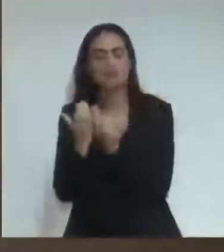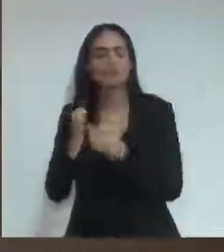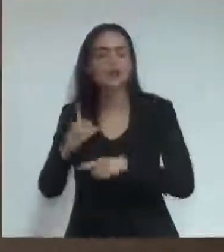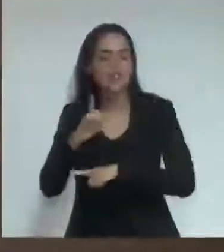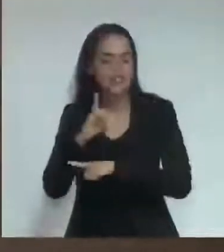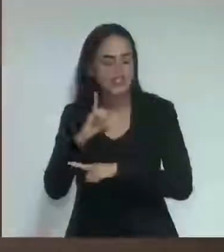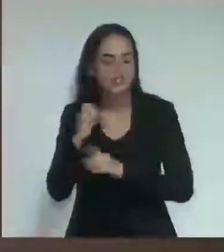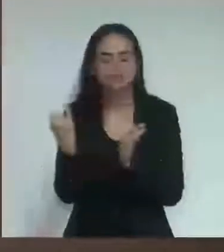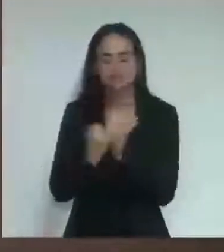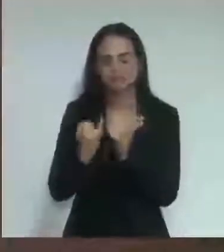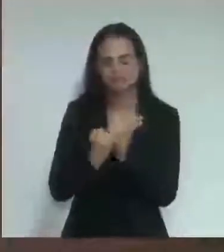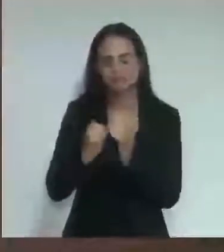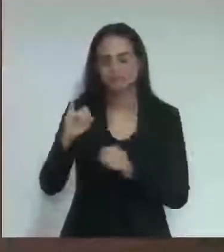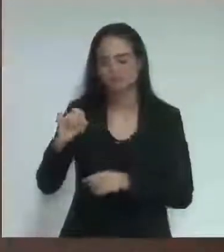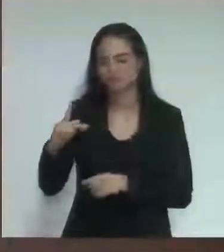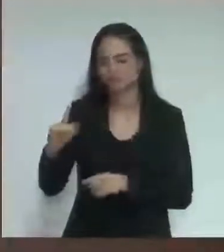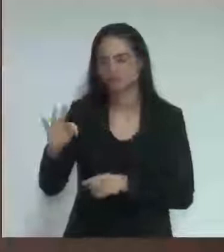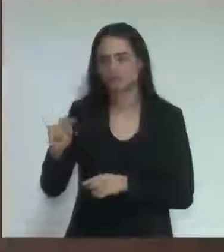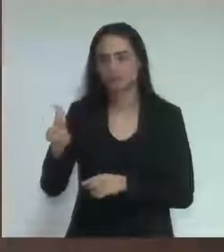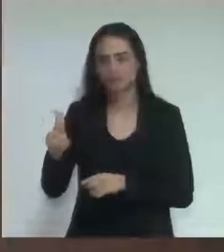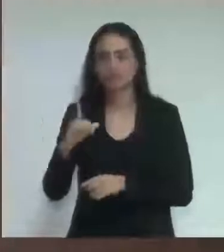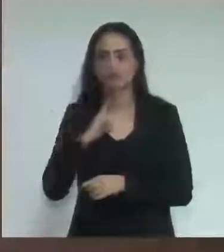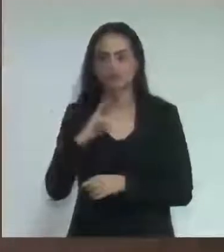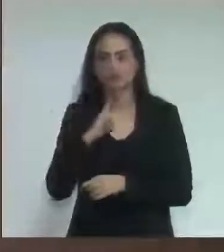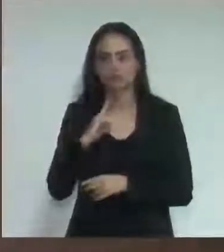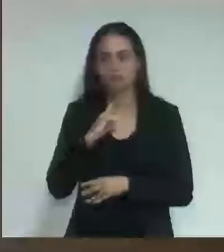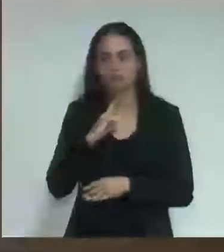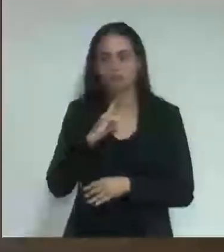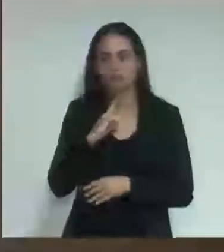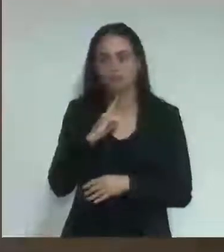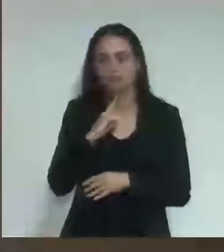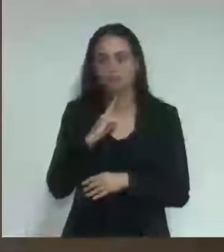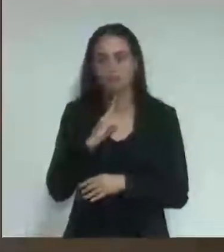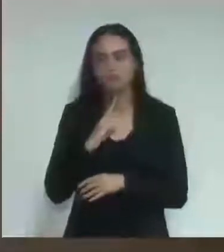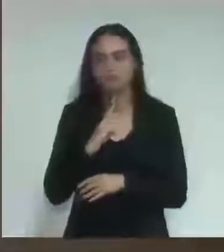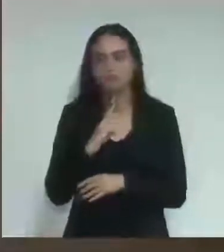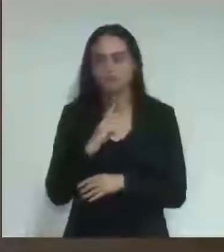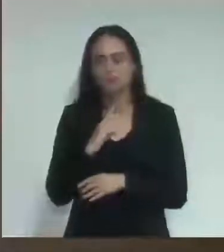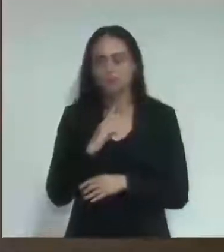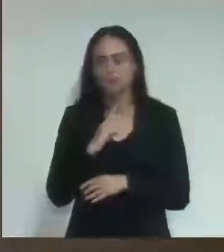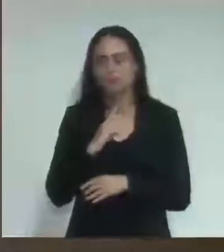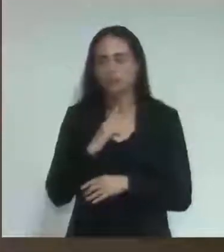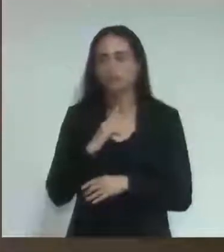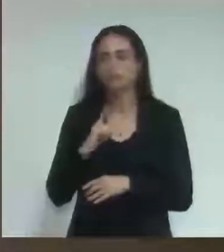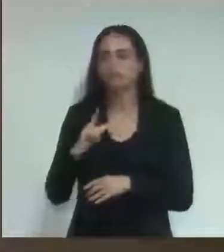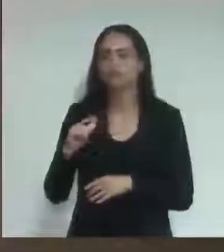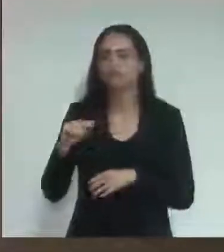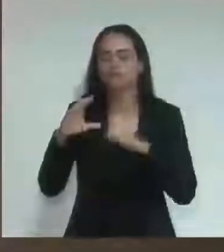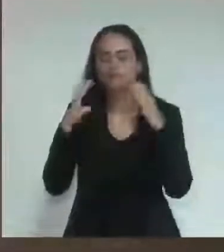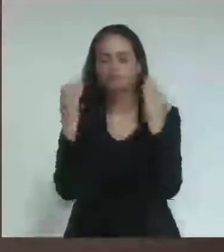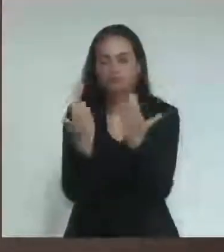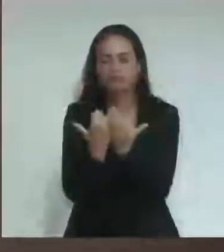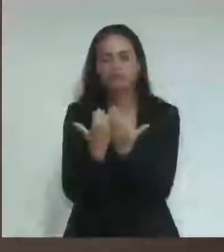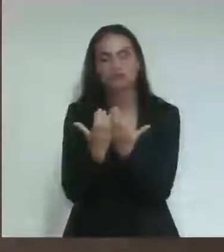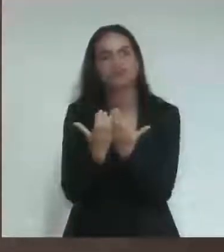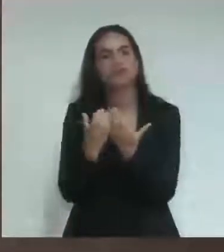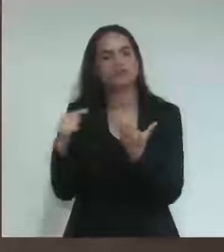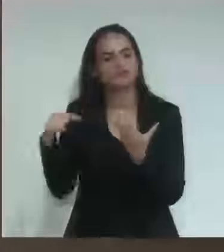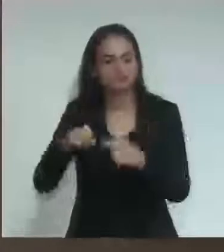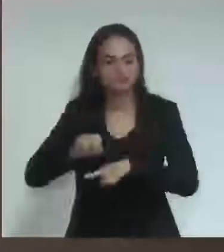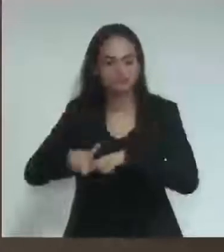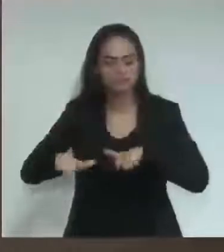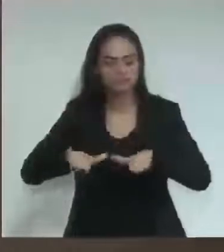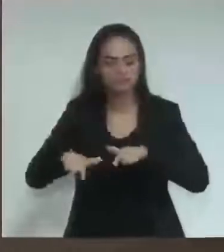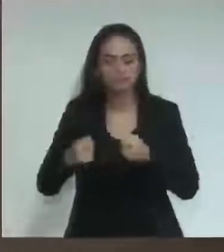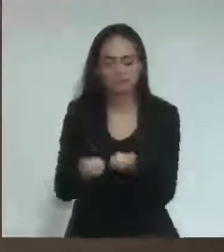os demais, com IPTU, e é uma carga, até pelo valor das propriedades, bem elevada, eles são grandes consumidores, eles são grandes geradores de